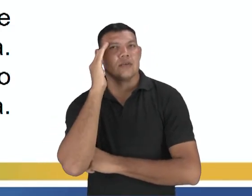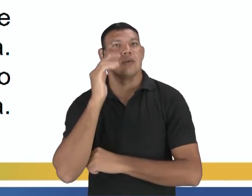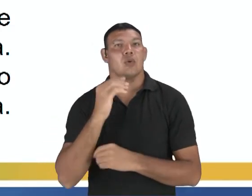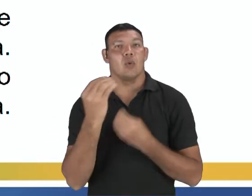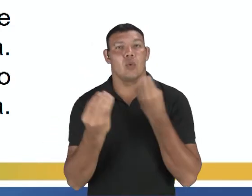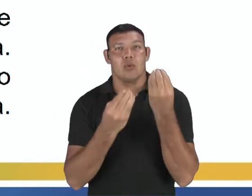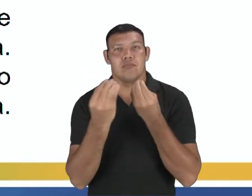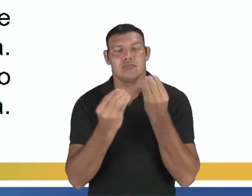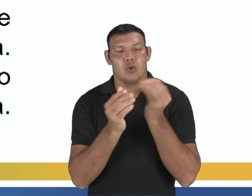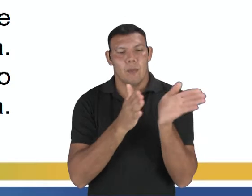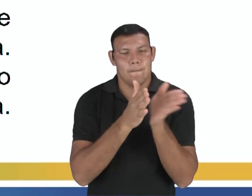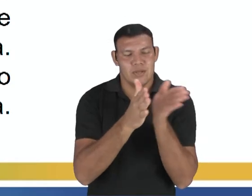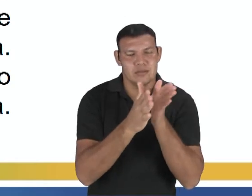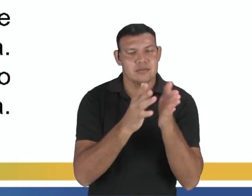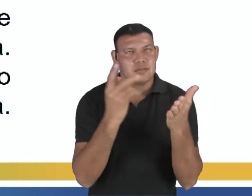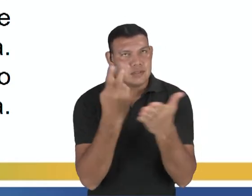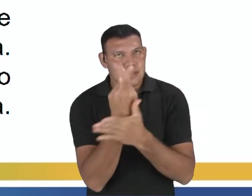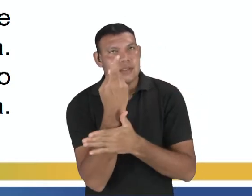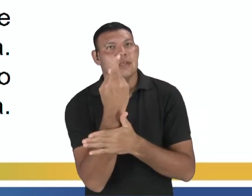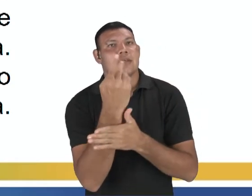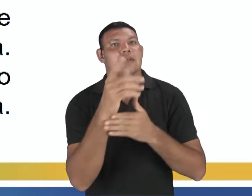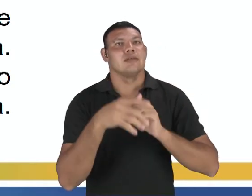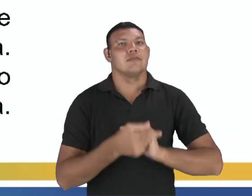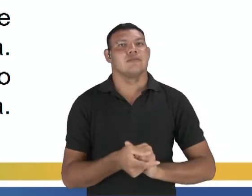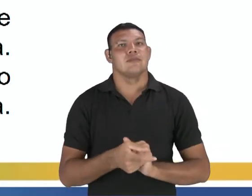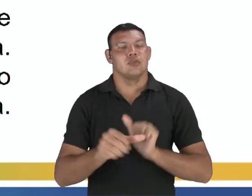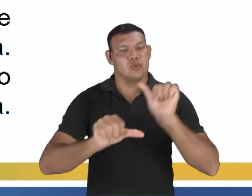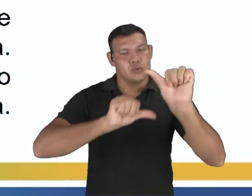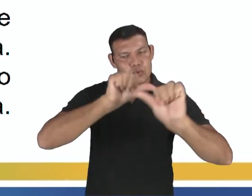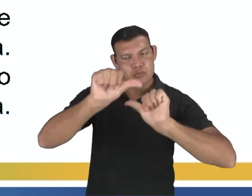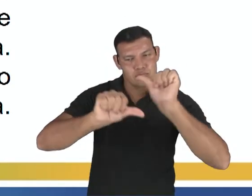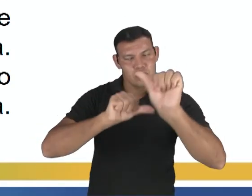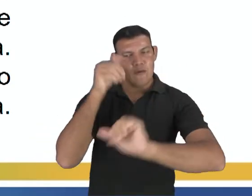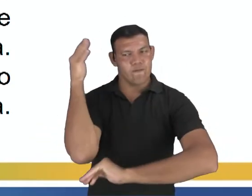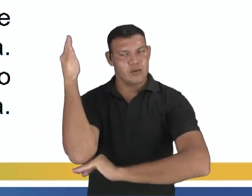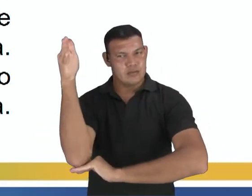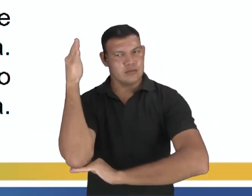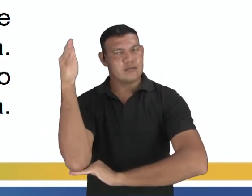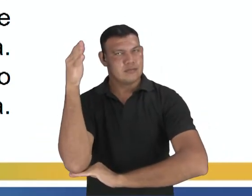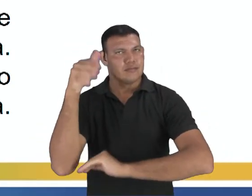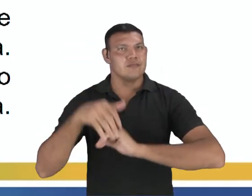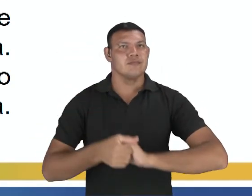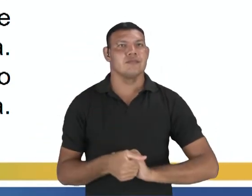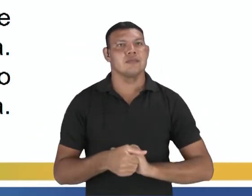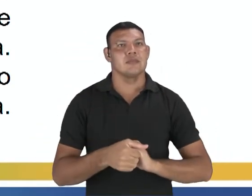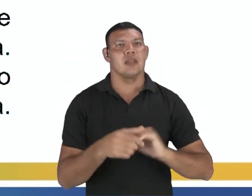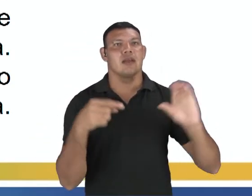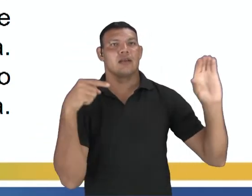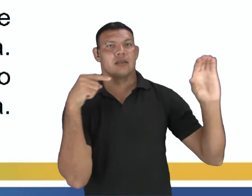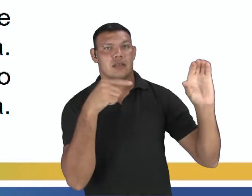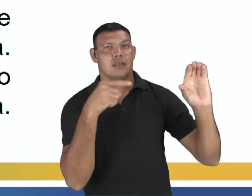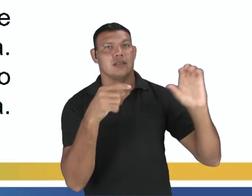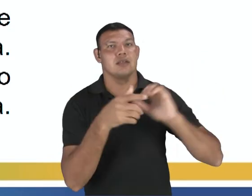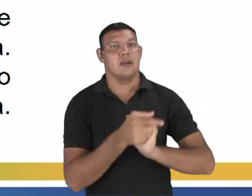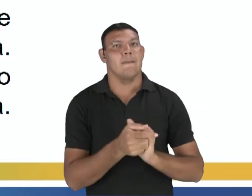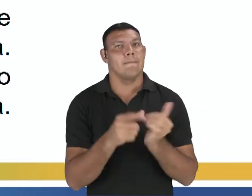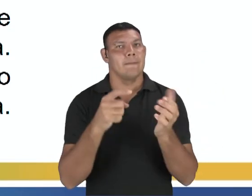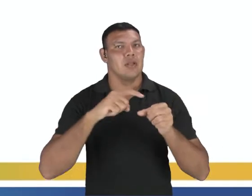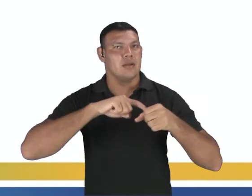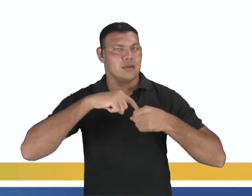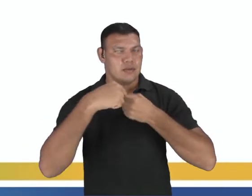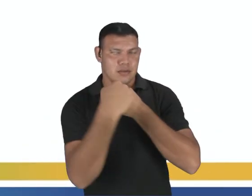função dentro da empresa. C: não mais se baseia no assalariamento, mas no regime de parceria.